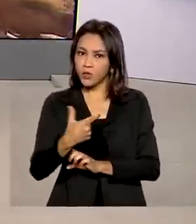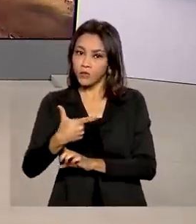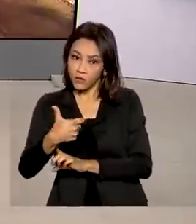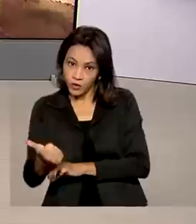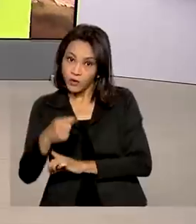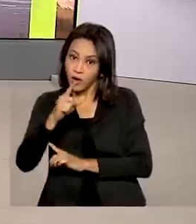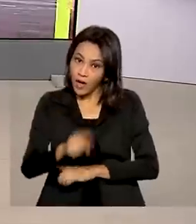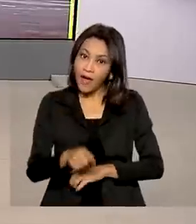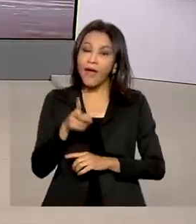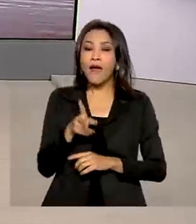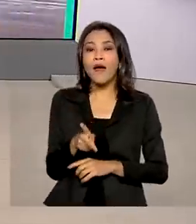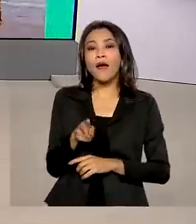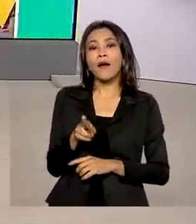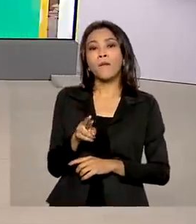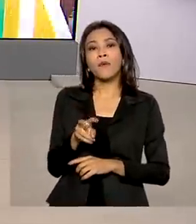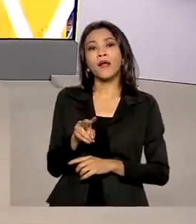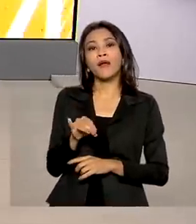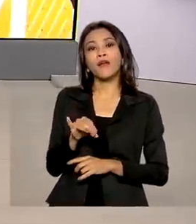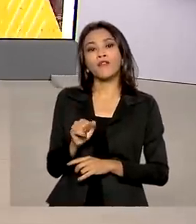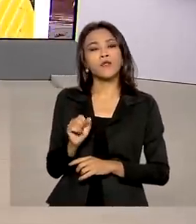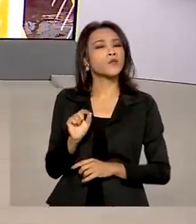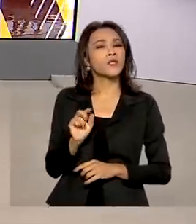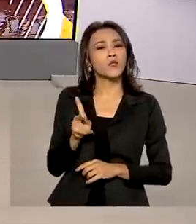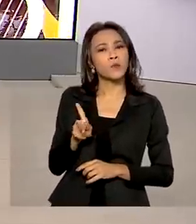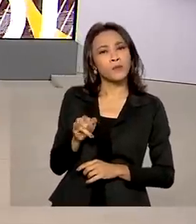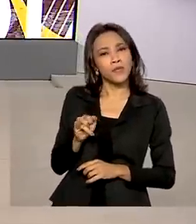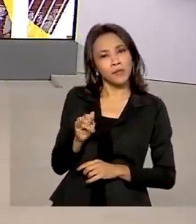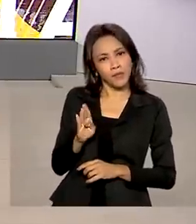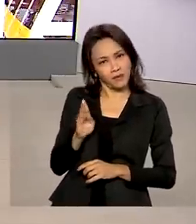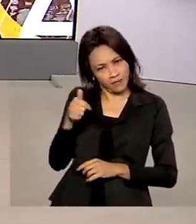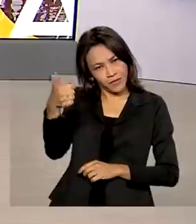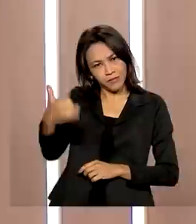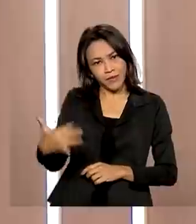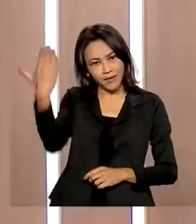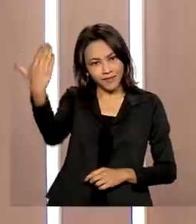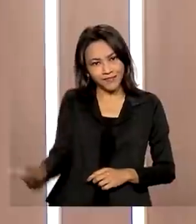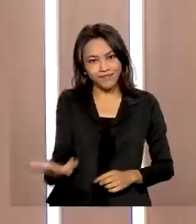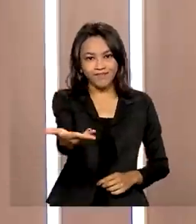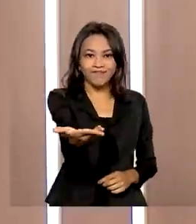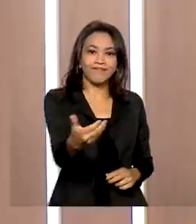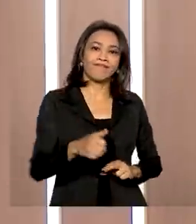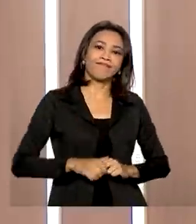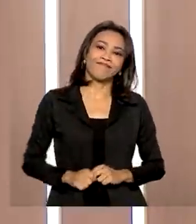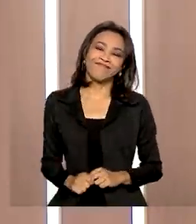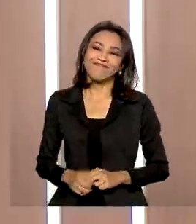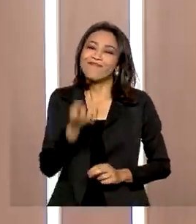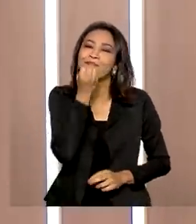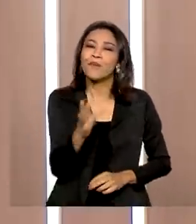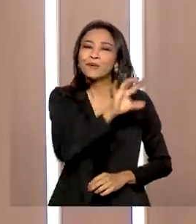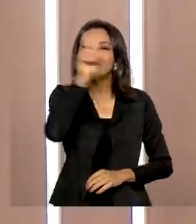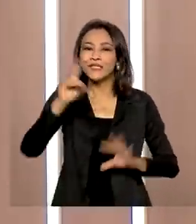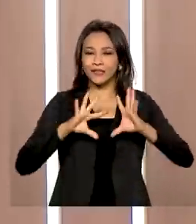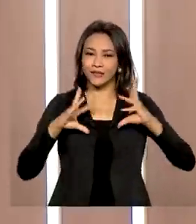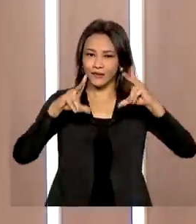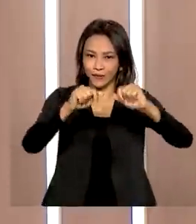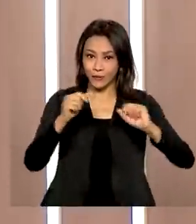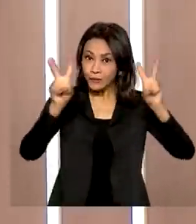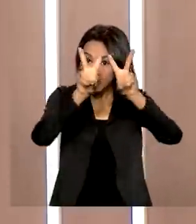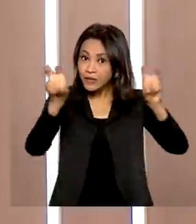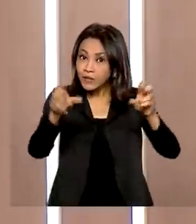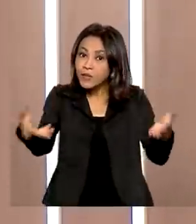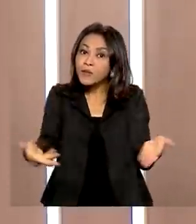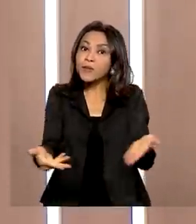do PIB feita pela instituição. Quem comenta é Ricardo Caldas. Bom dia a todos. O nosso tema de hoje